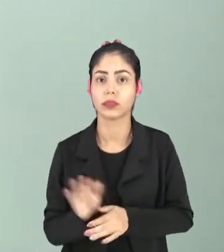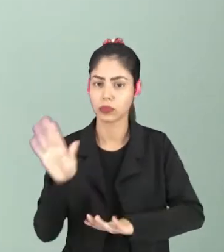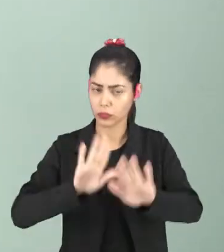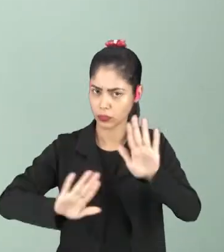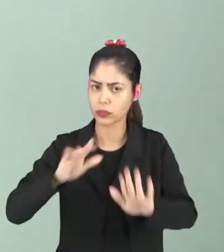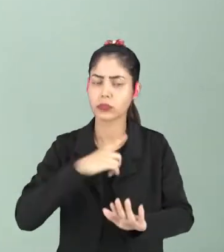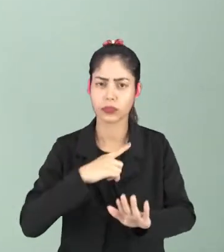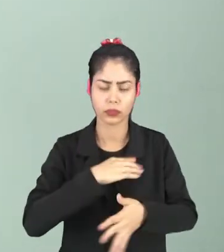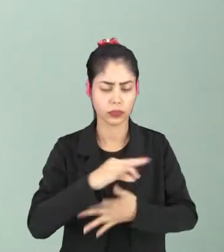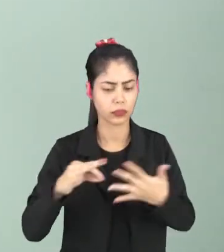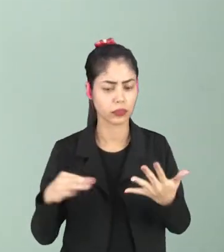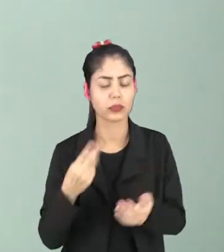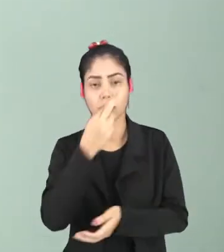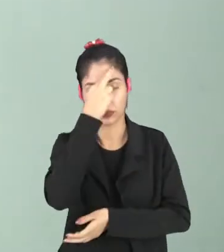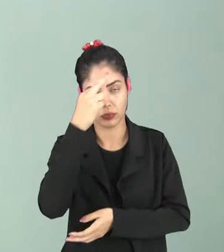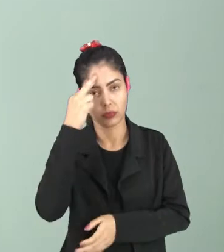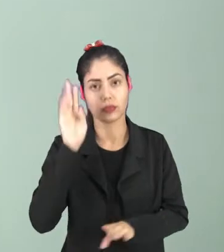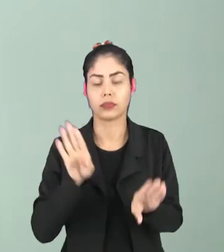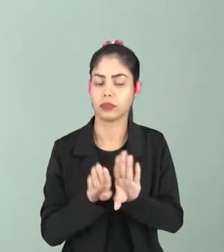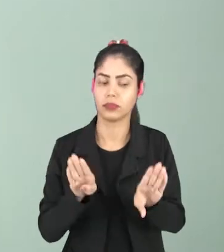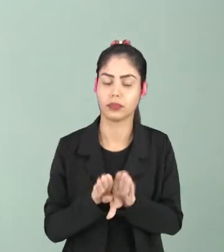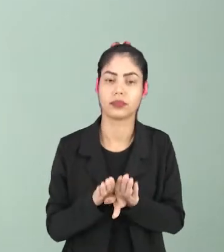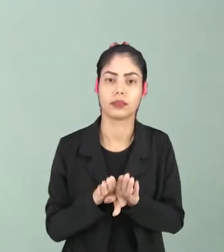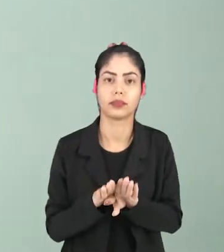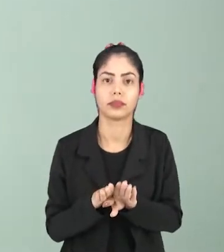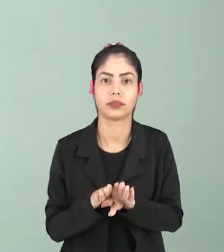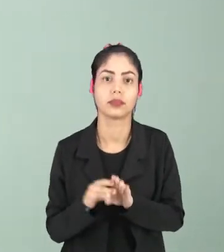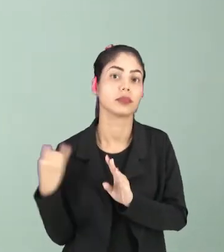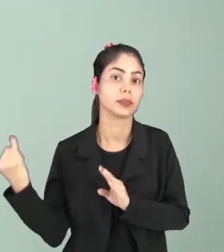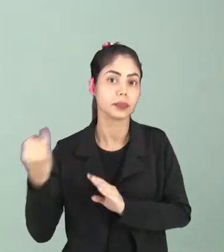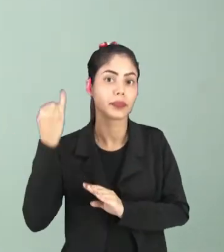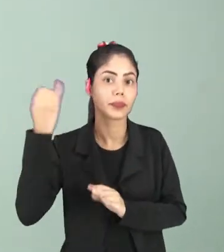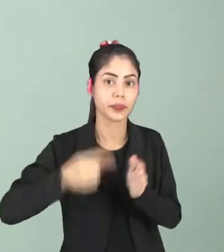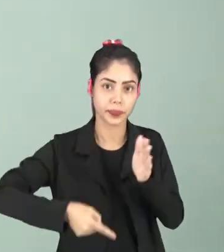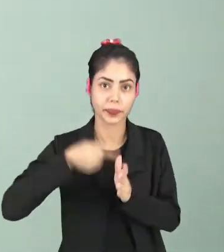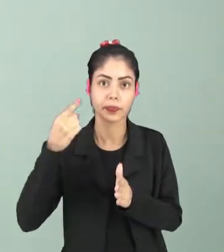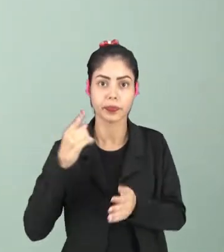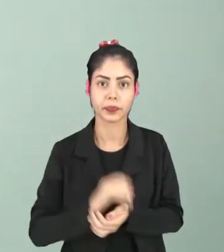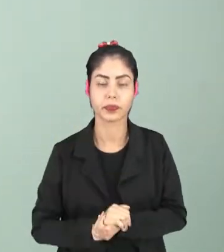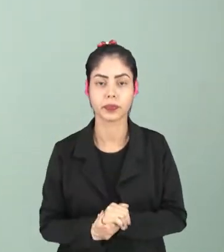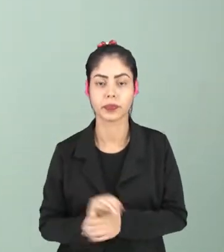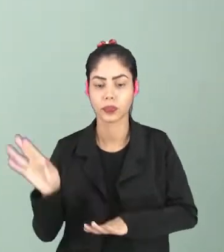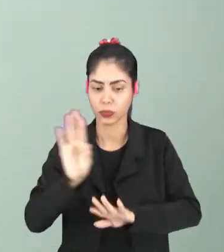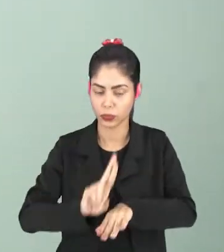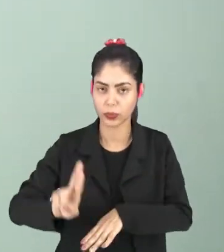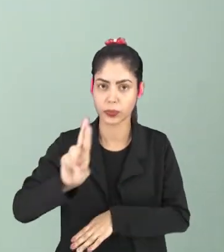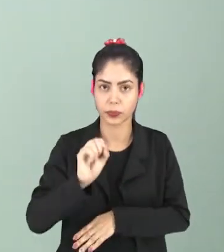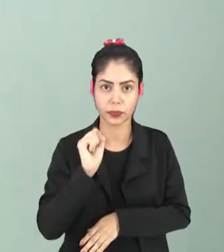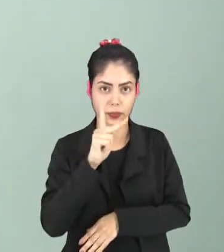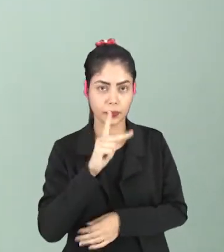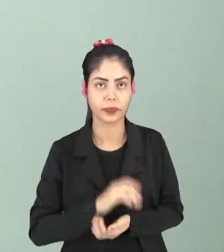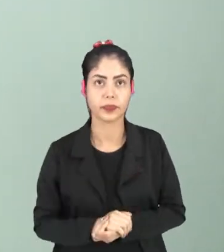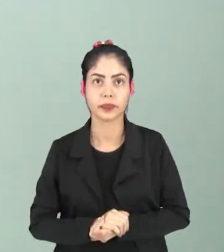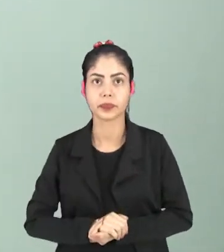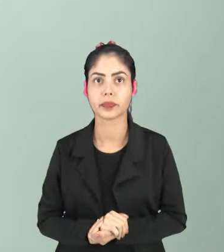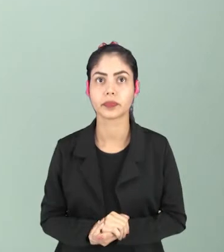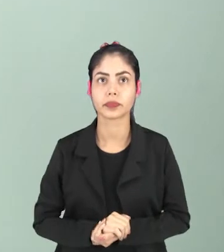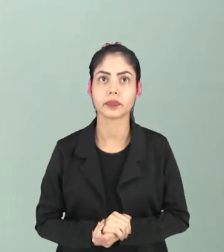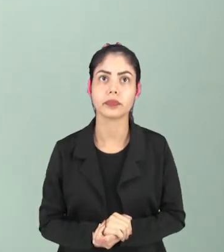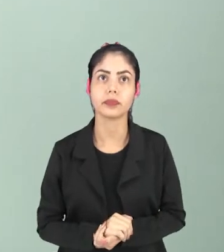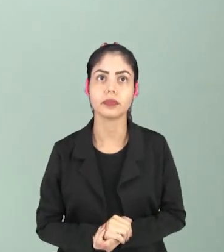os alimentos e um pouco aí da história, né, desses métodos, né, dos primeiros e principais métodos utilizados, tá bom? Vamos lá?